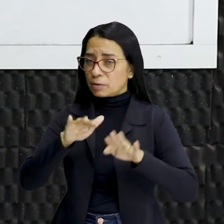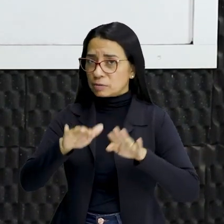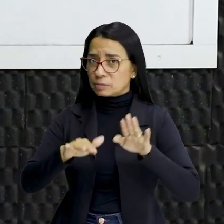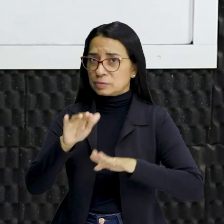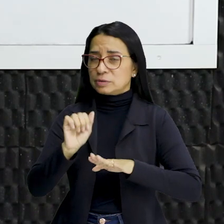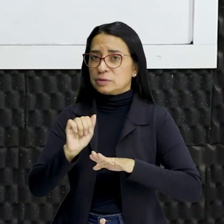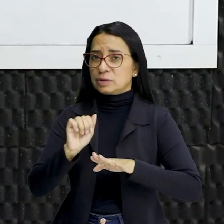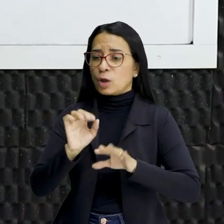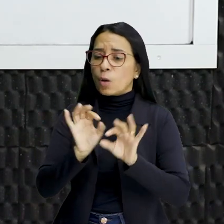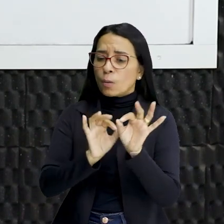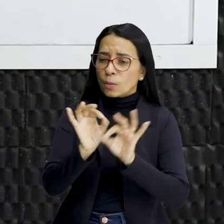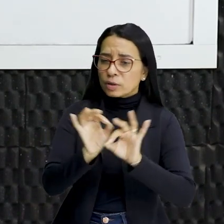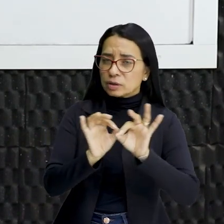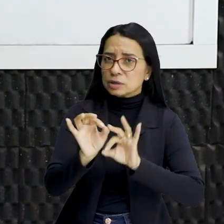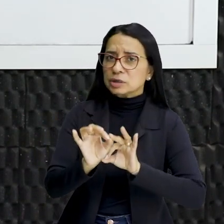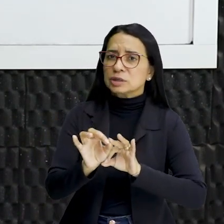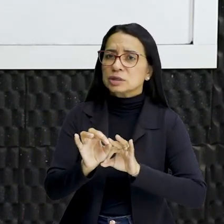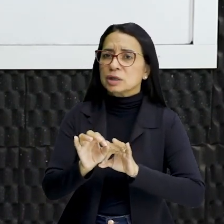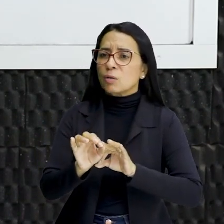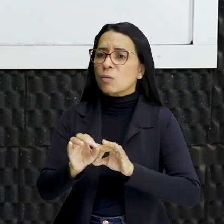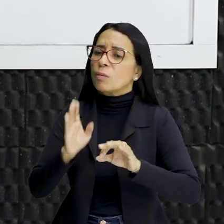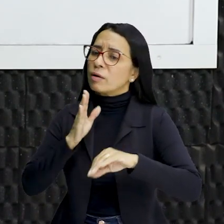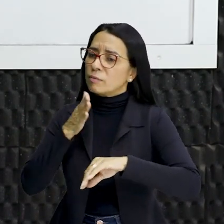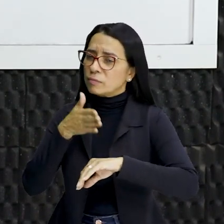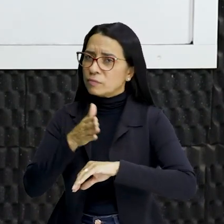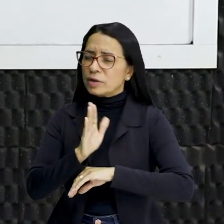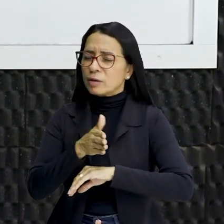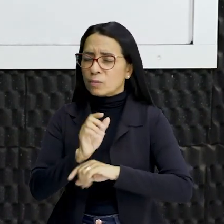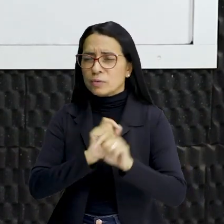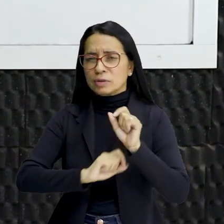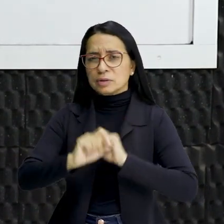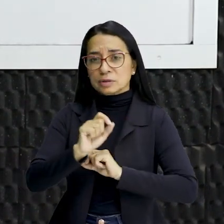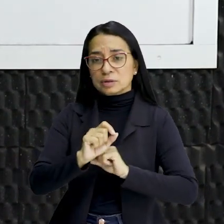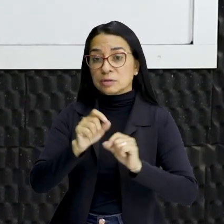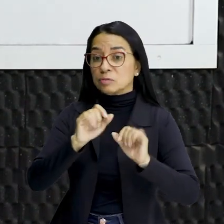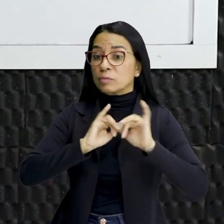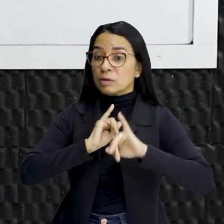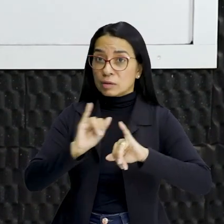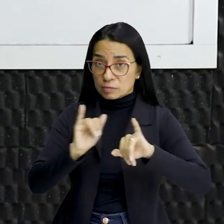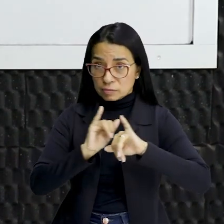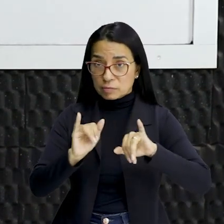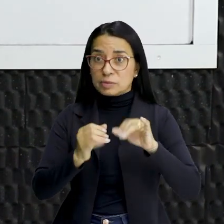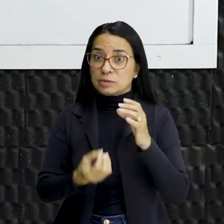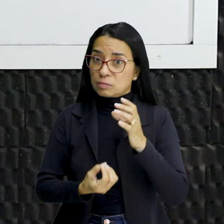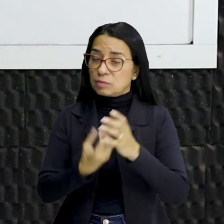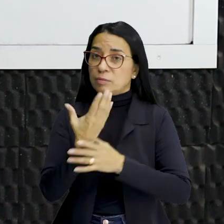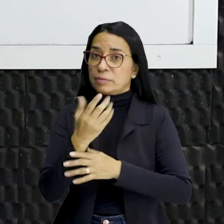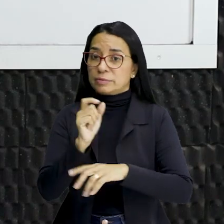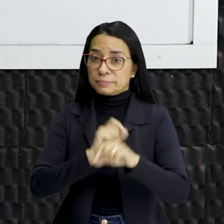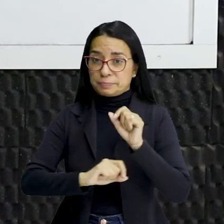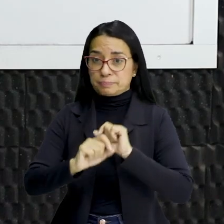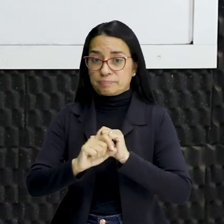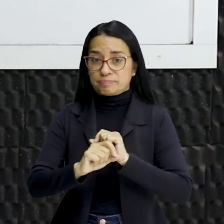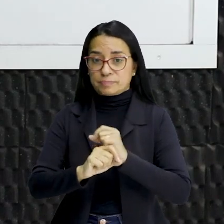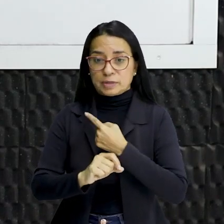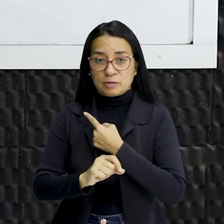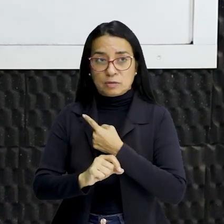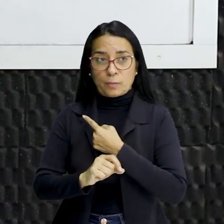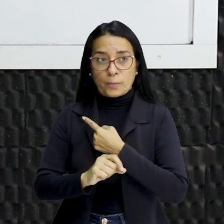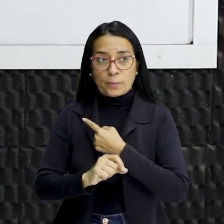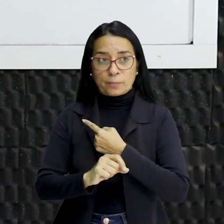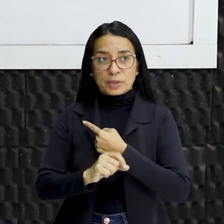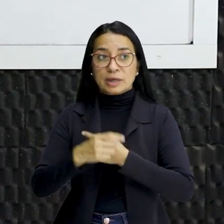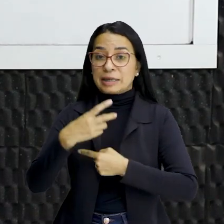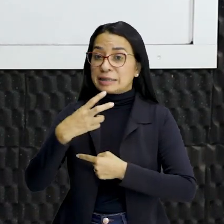com uma frequência com que um dado aparece tá por exemplo esse faturamento de 3,5 ele aparece